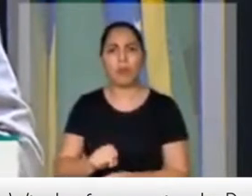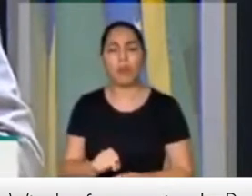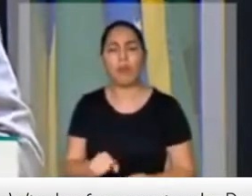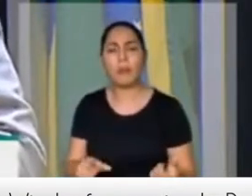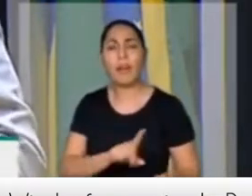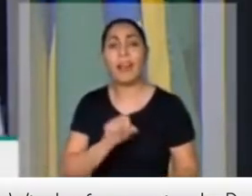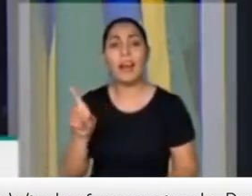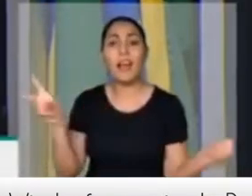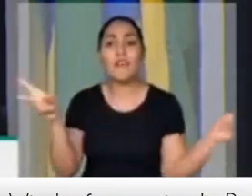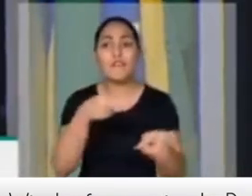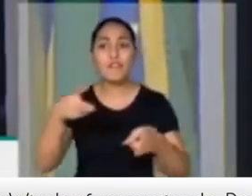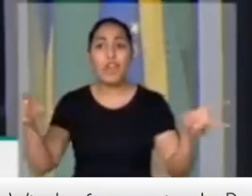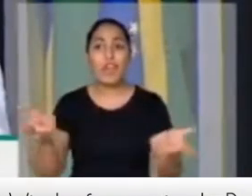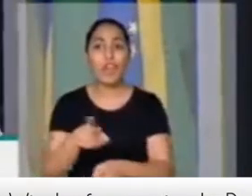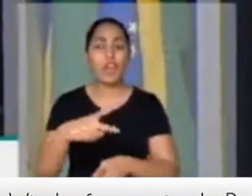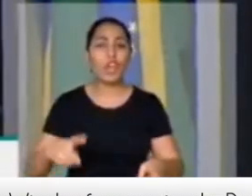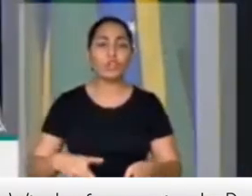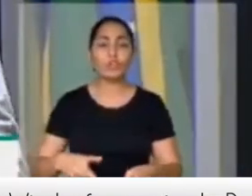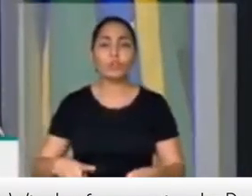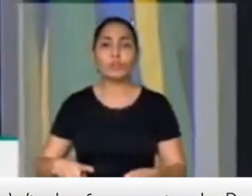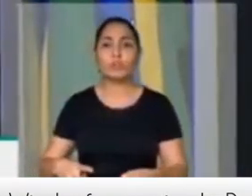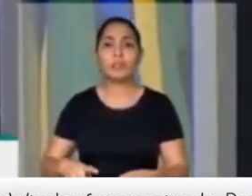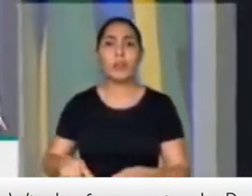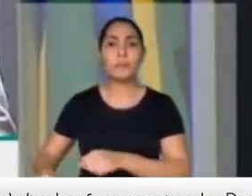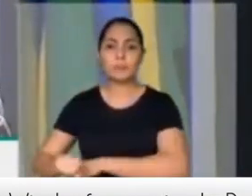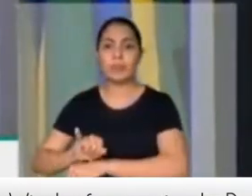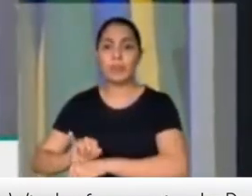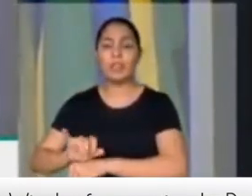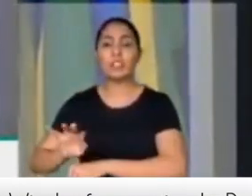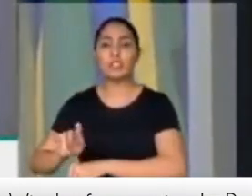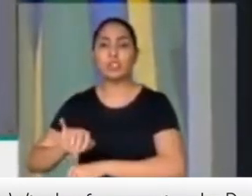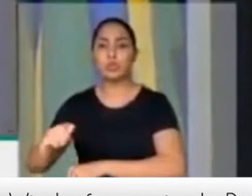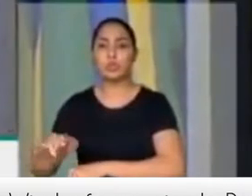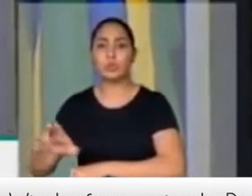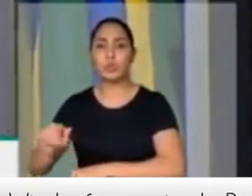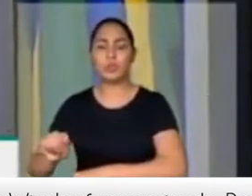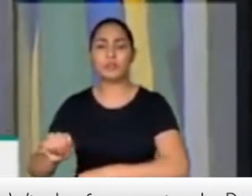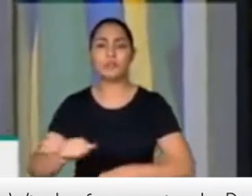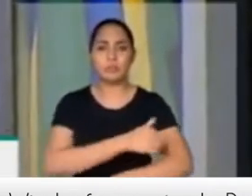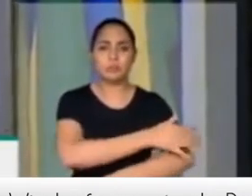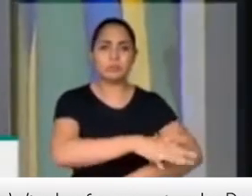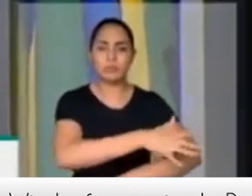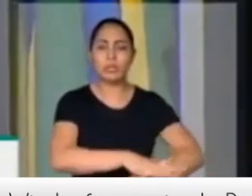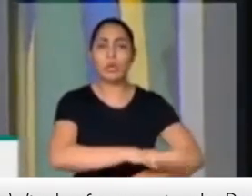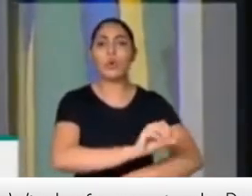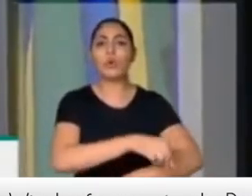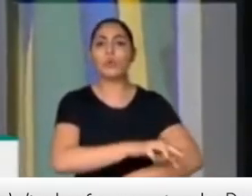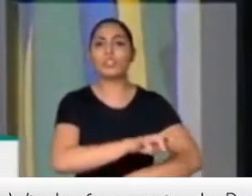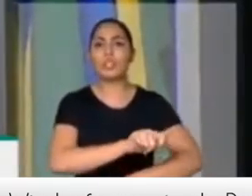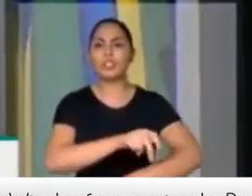evento do brasil entre as ilhas tijucas e um descontinho continentes eu não vou me cansar eu estou estarrecido com essa decisão